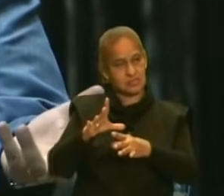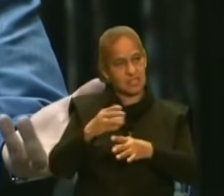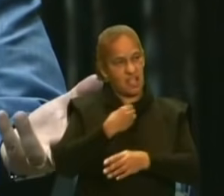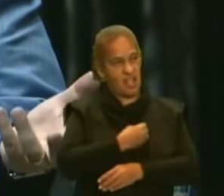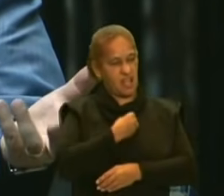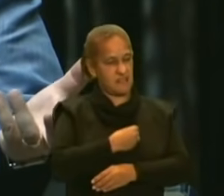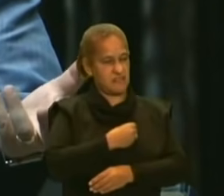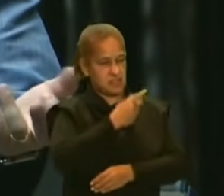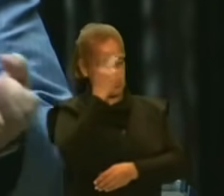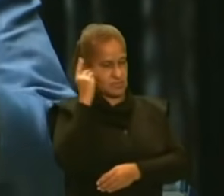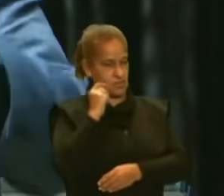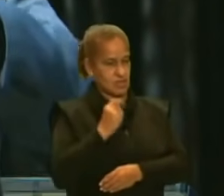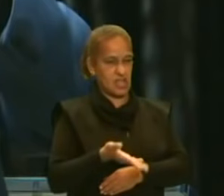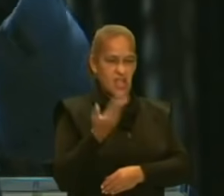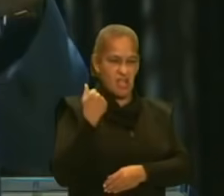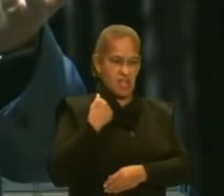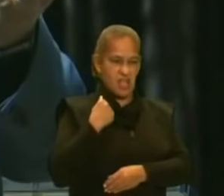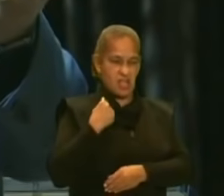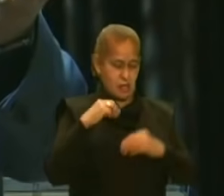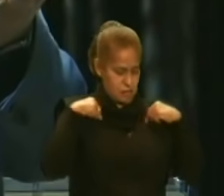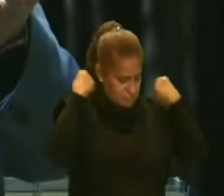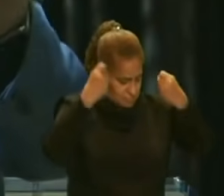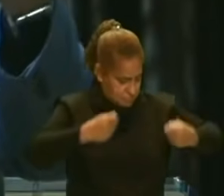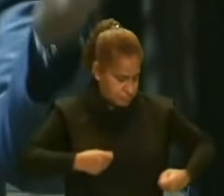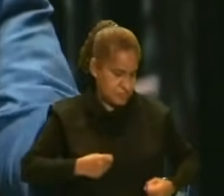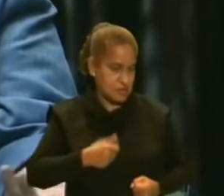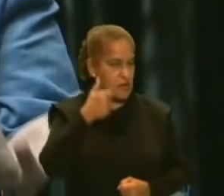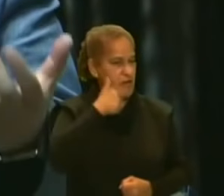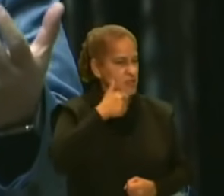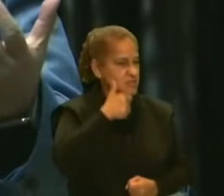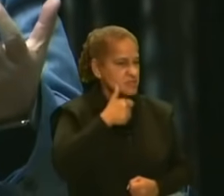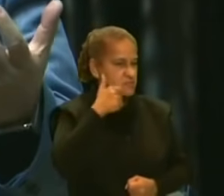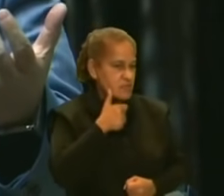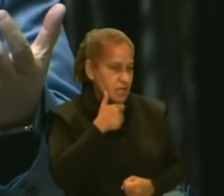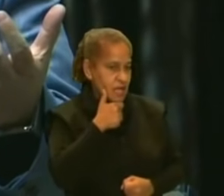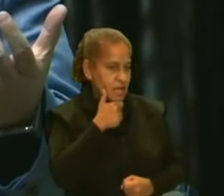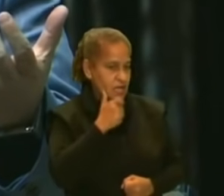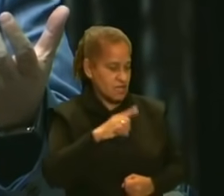de mulher e que convivia com outro homem,